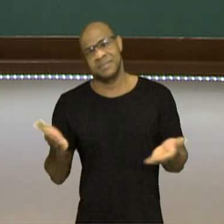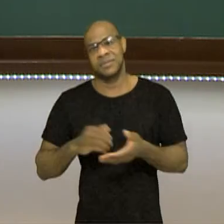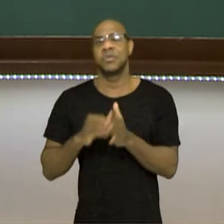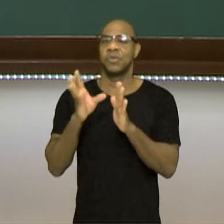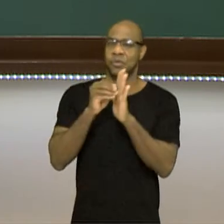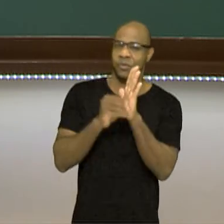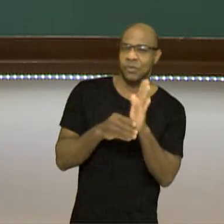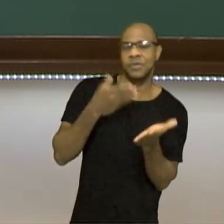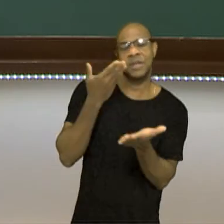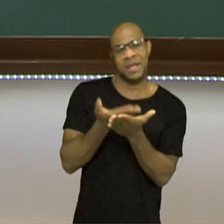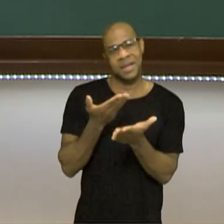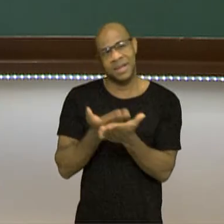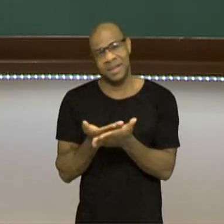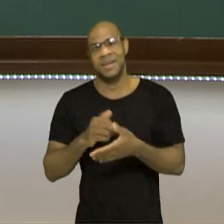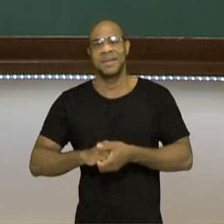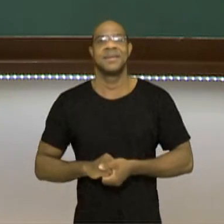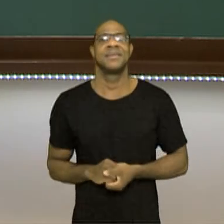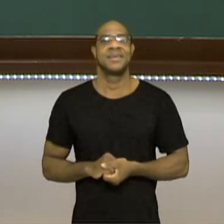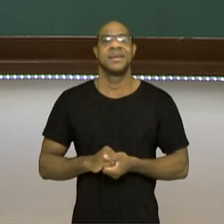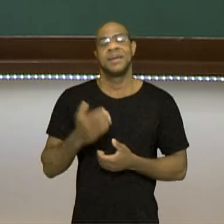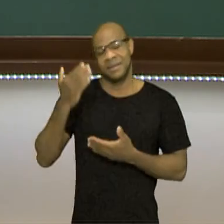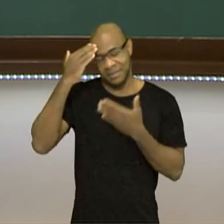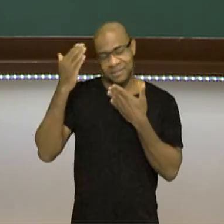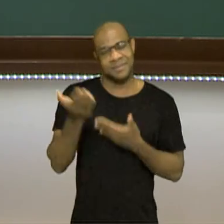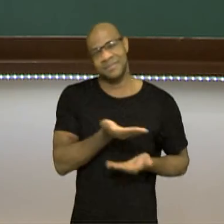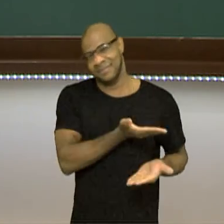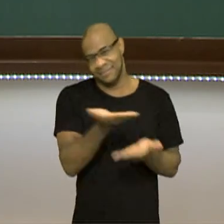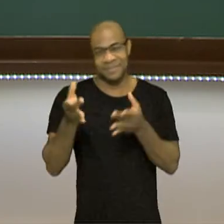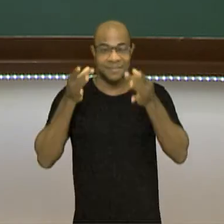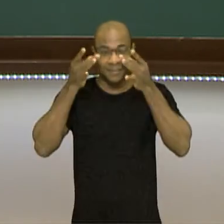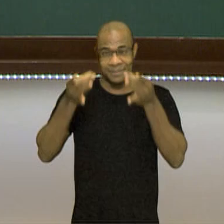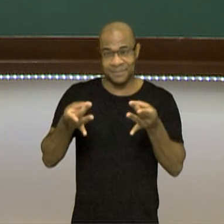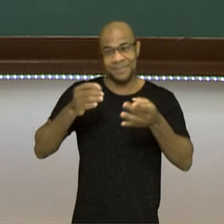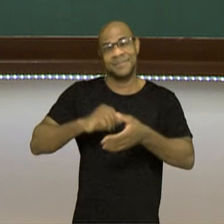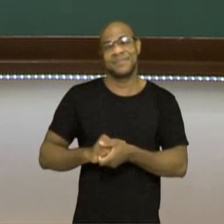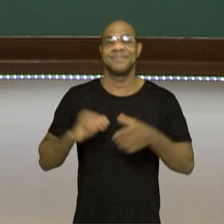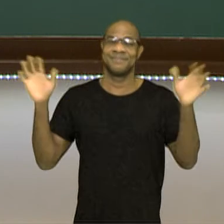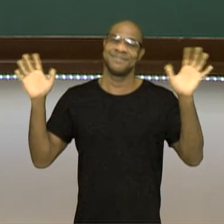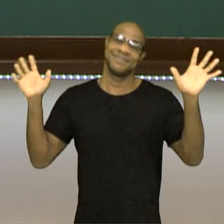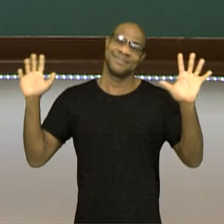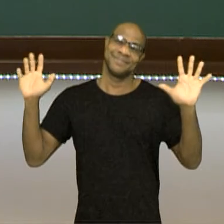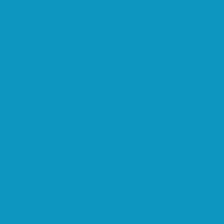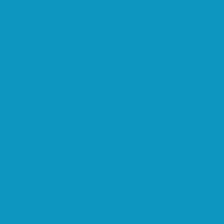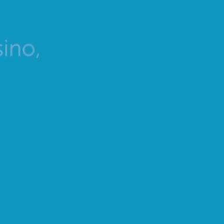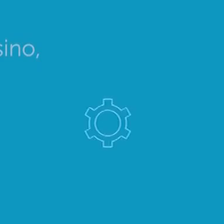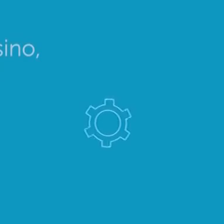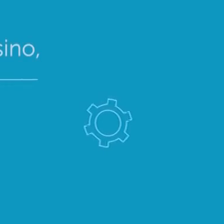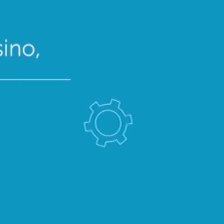conteúdo, dessa aula, e obrigada pela sua atenção e até mais!